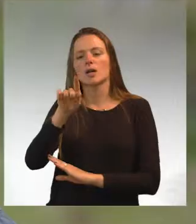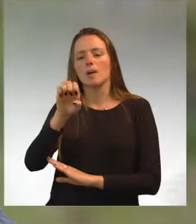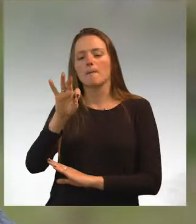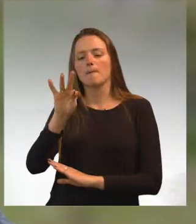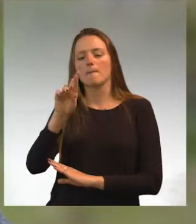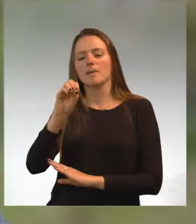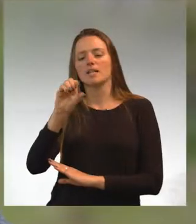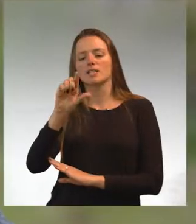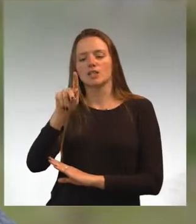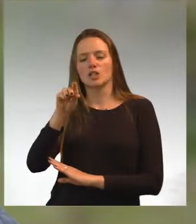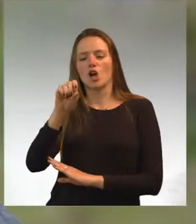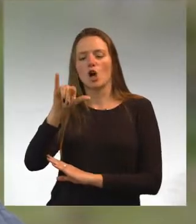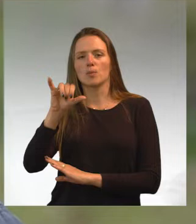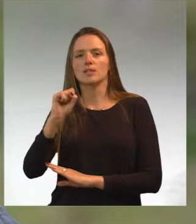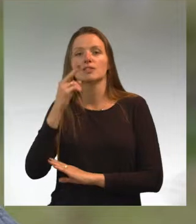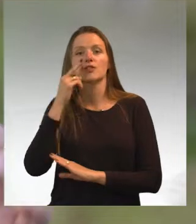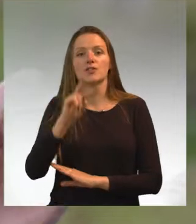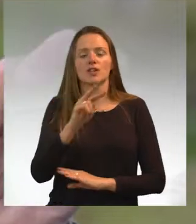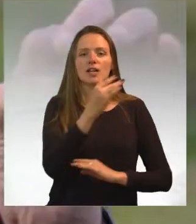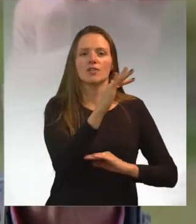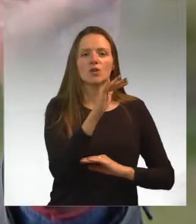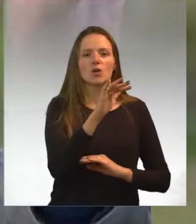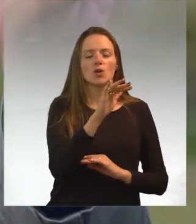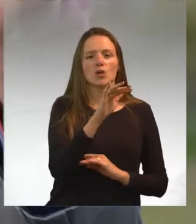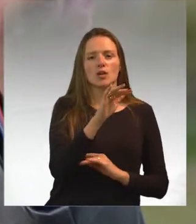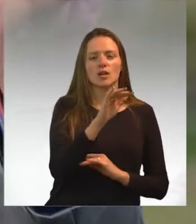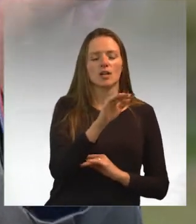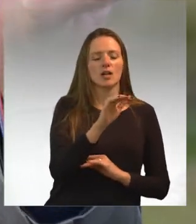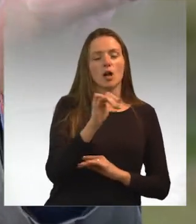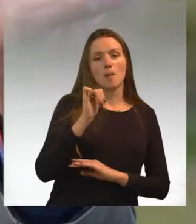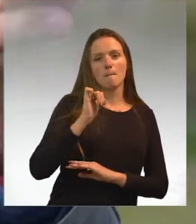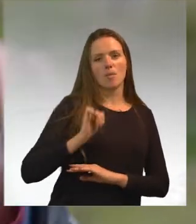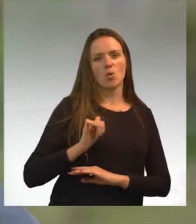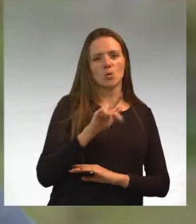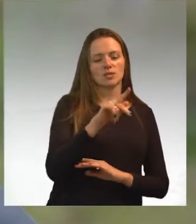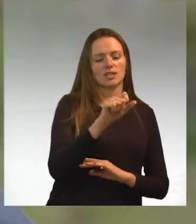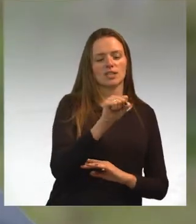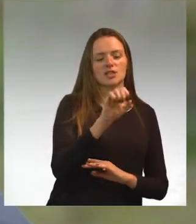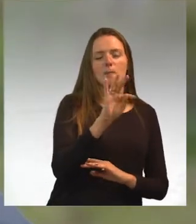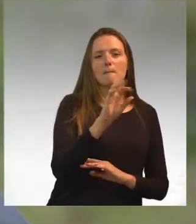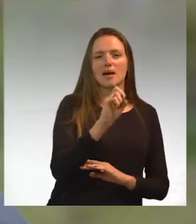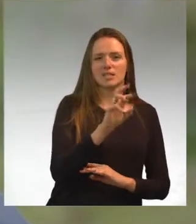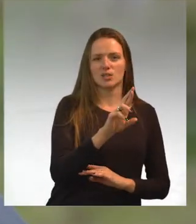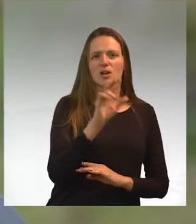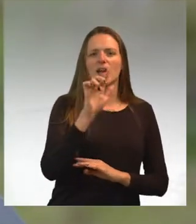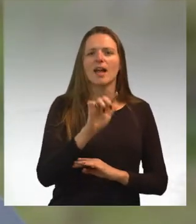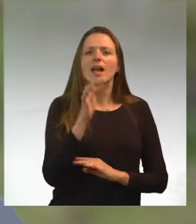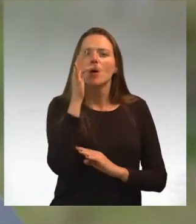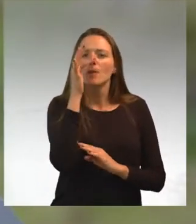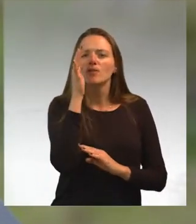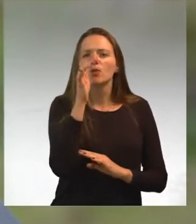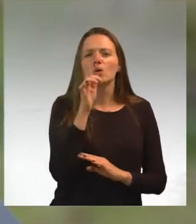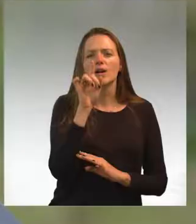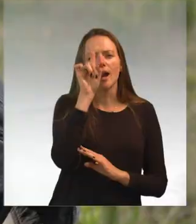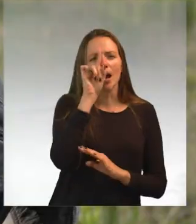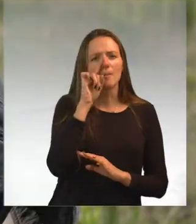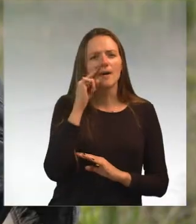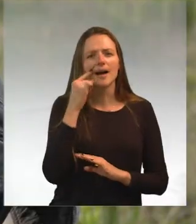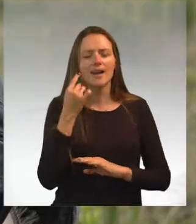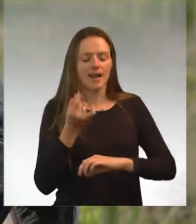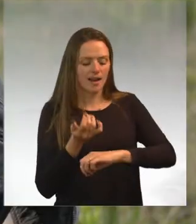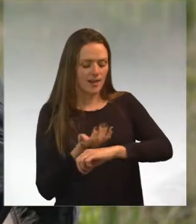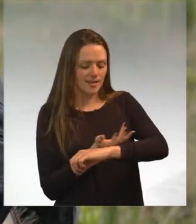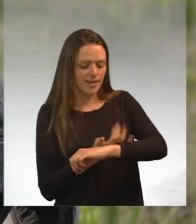de pastor, que é uma plantinha amarela assim, muito antiga, que nascia no jardim